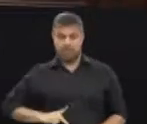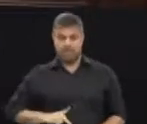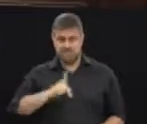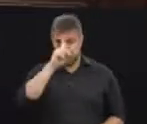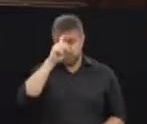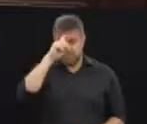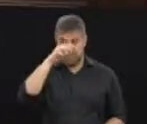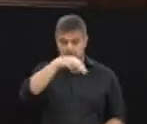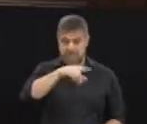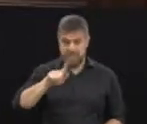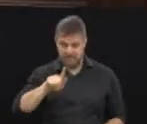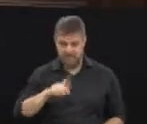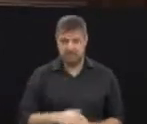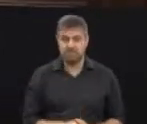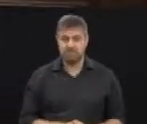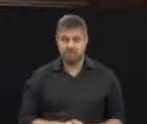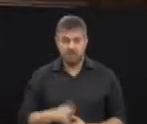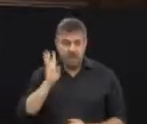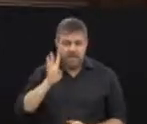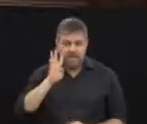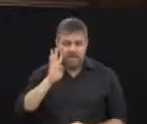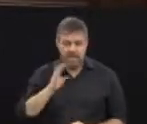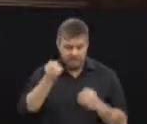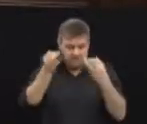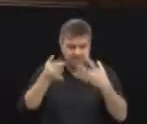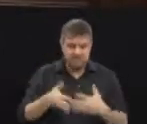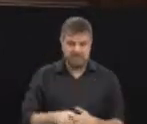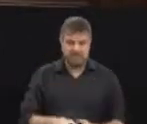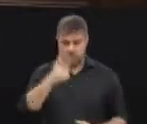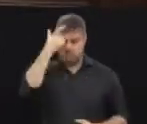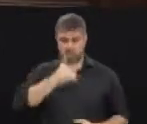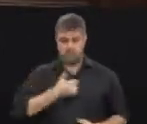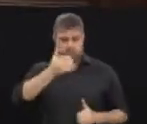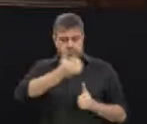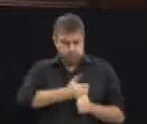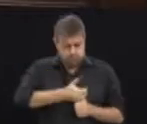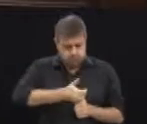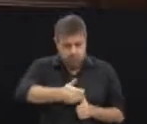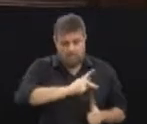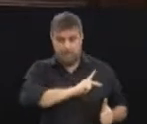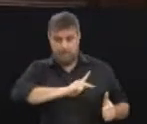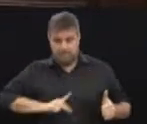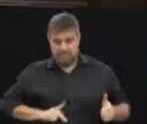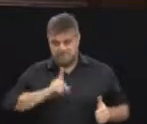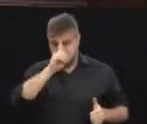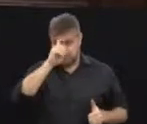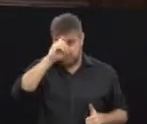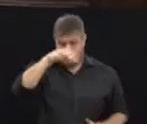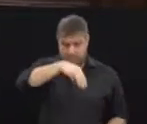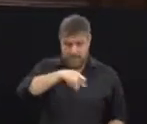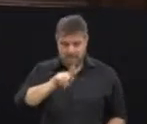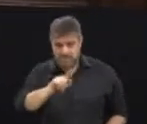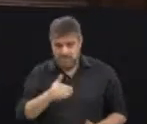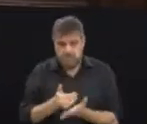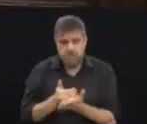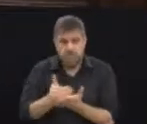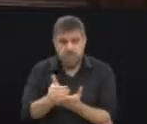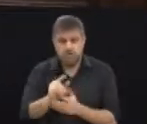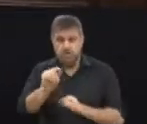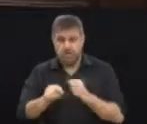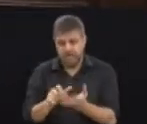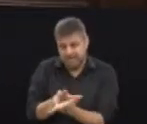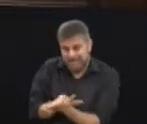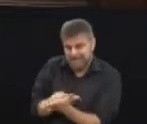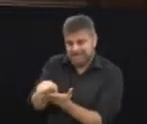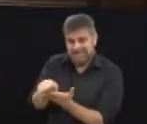Gatti. E até aconteceu uma coisa interessante falando de formação. Quando eu assumi a presidência do Mário Gatti, nós demos início